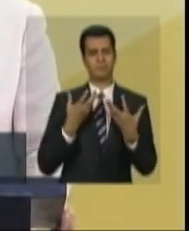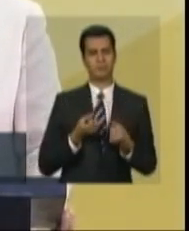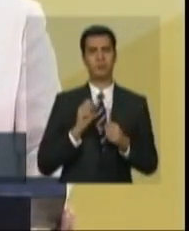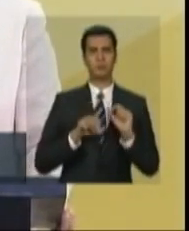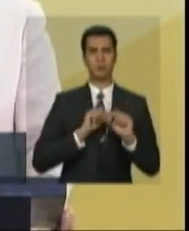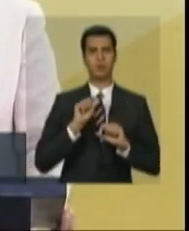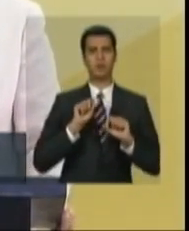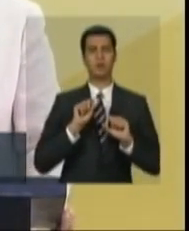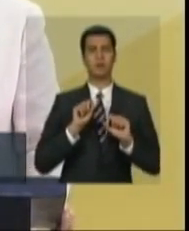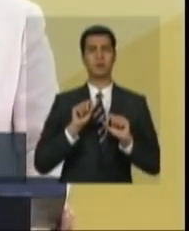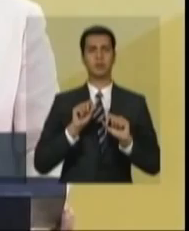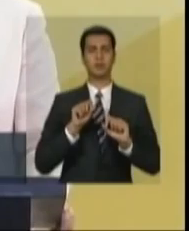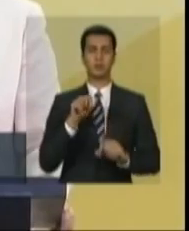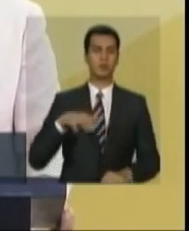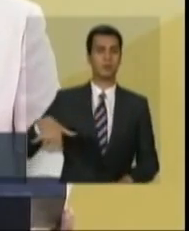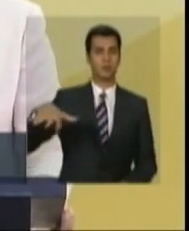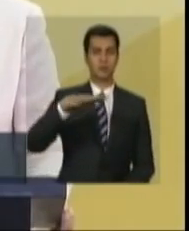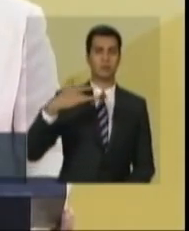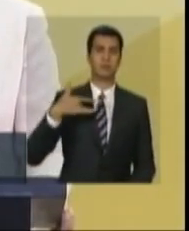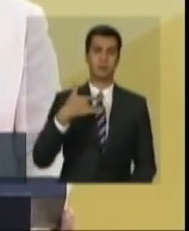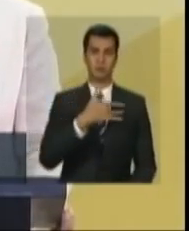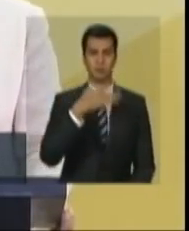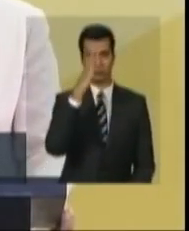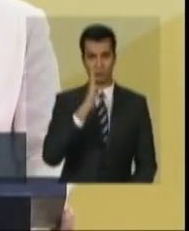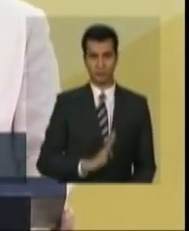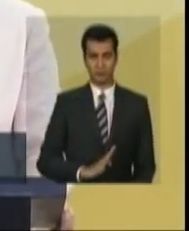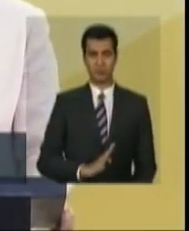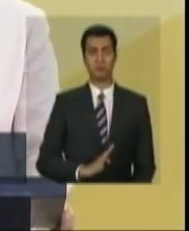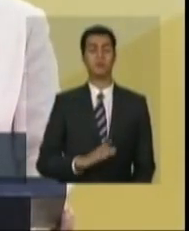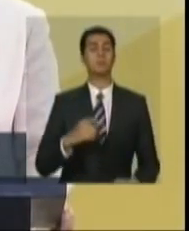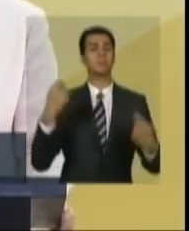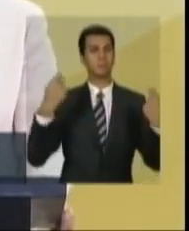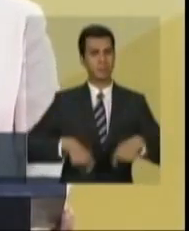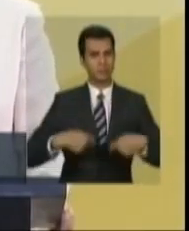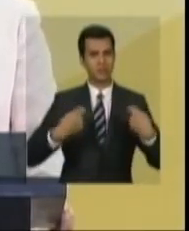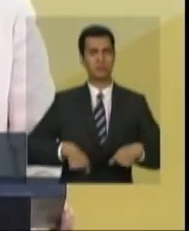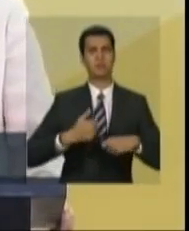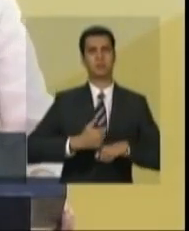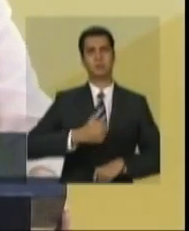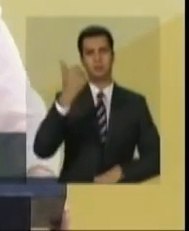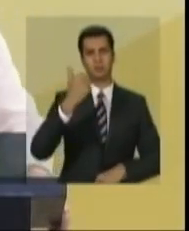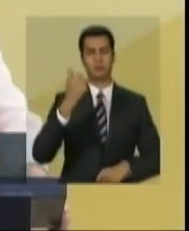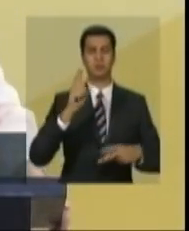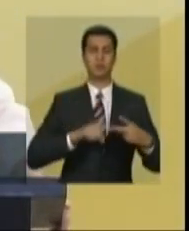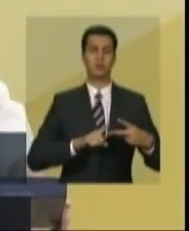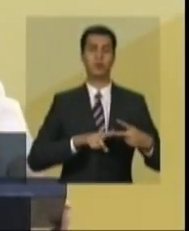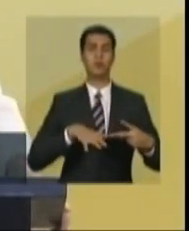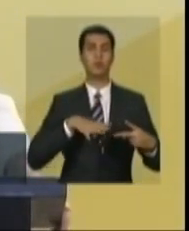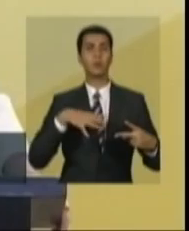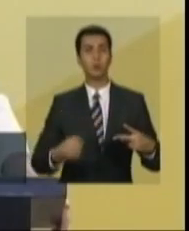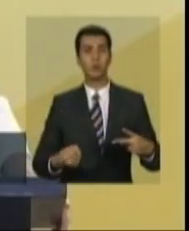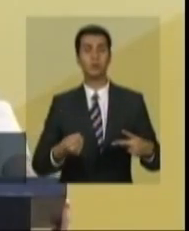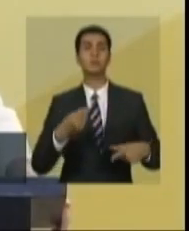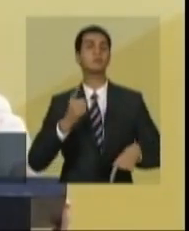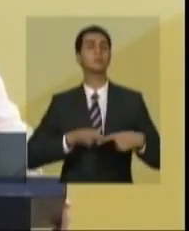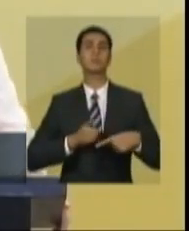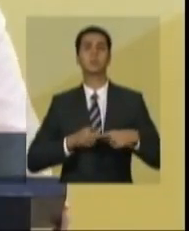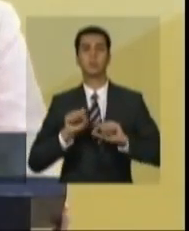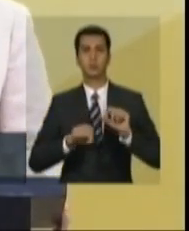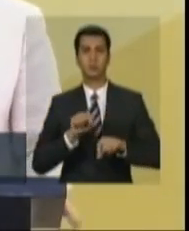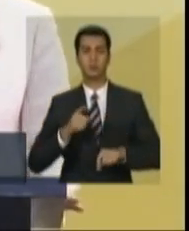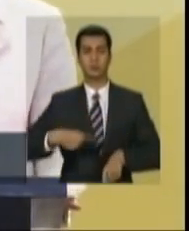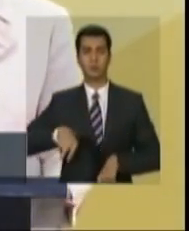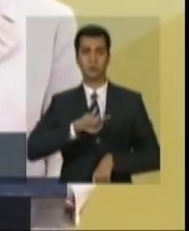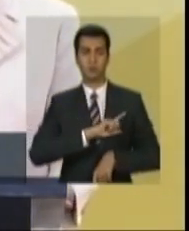Brasil deve e pode e precisa melhorar. Coragem, porque estamos atraindo